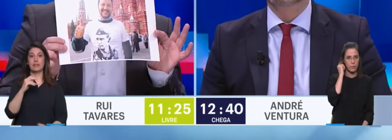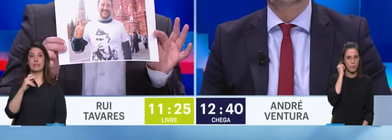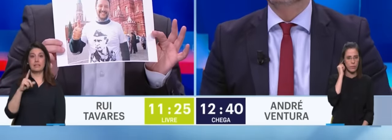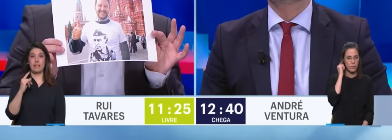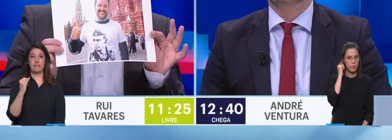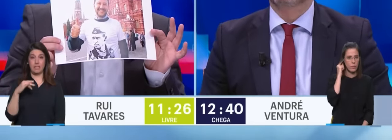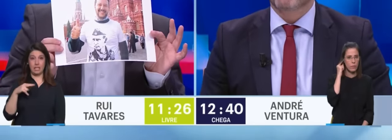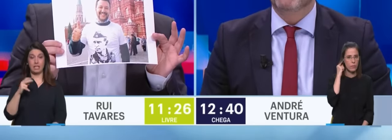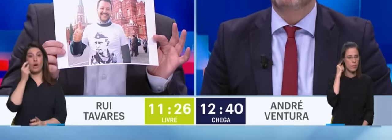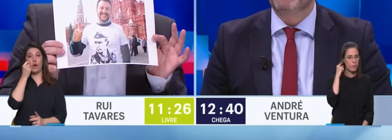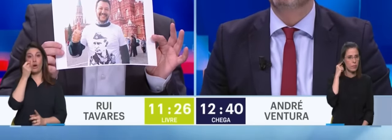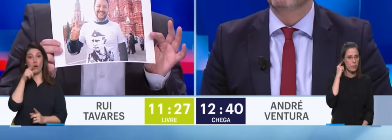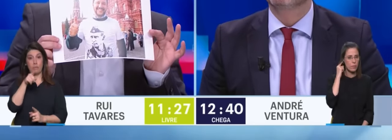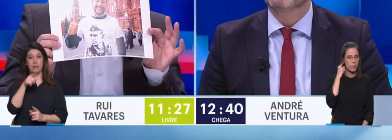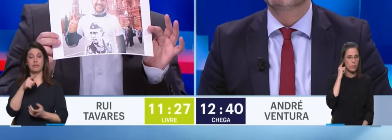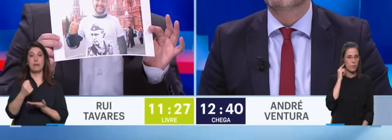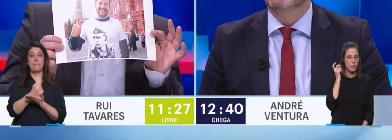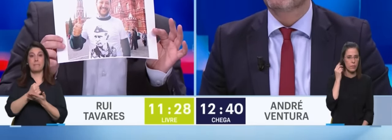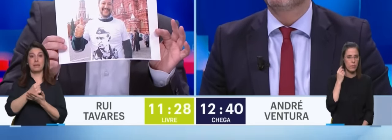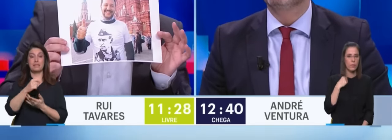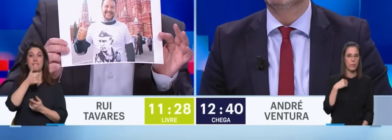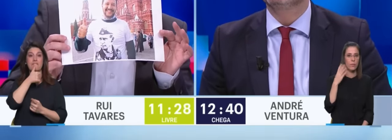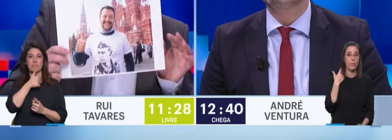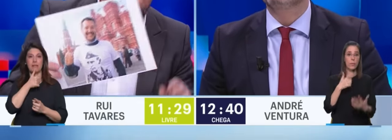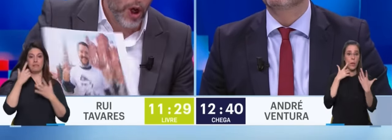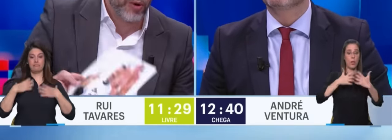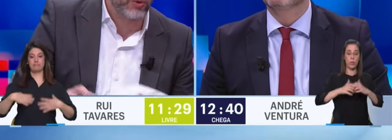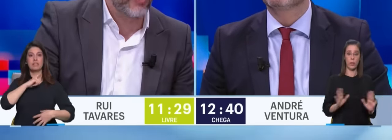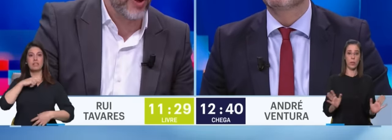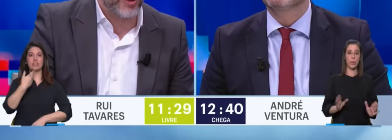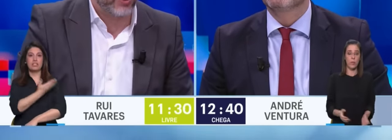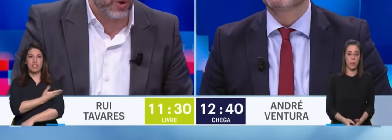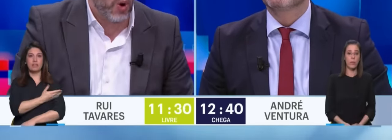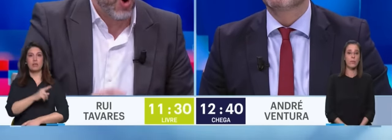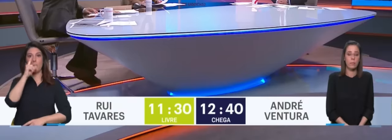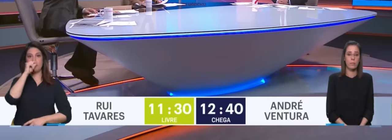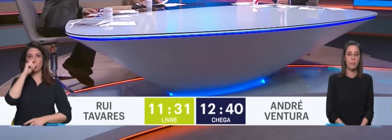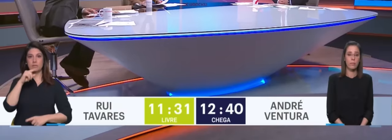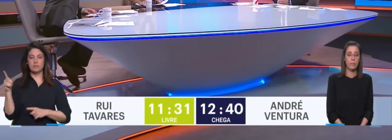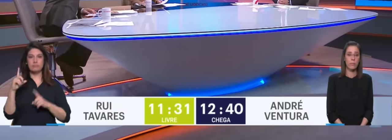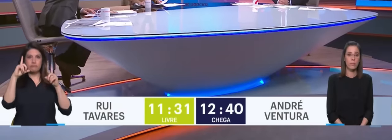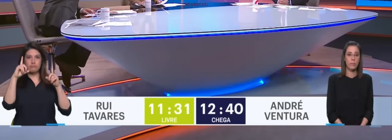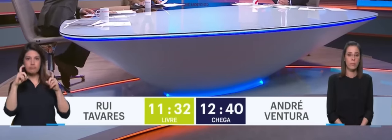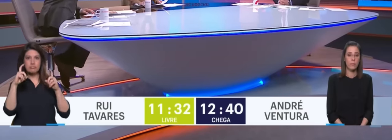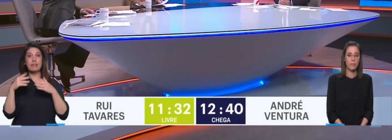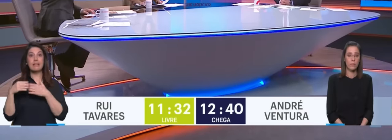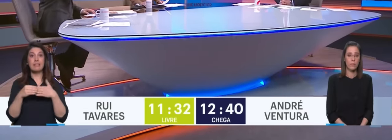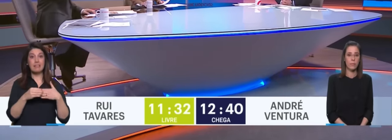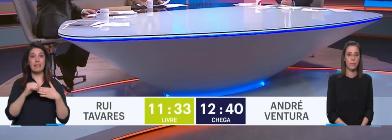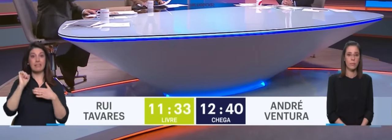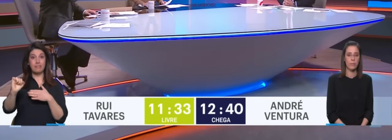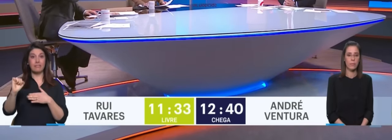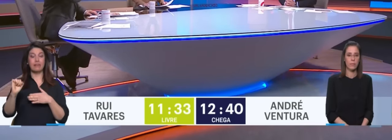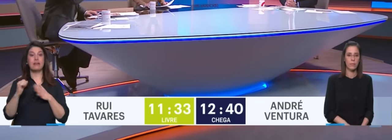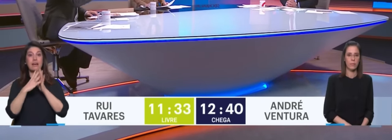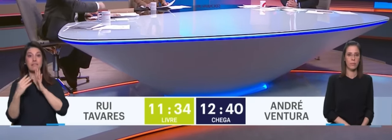este homem que está aqui na praça vermelha com uma t-shirt de Vladimir Putin uma fotografia que ele tirou o seu líder de referência tem como